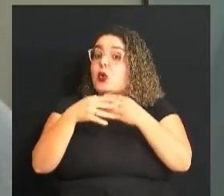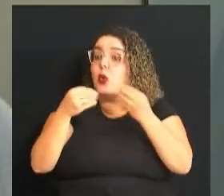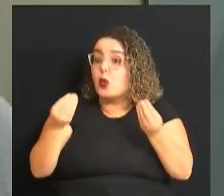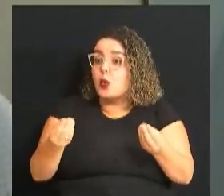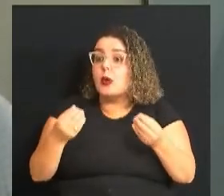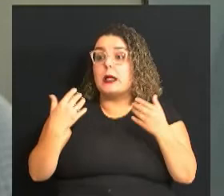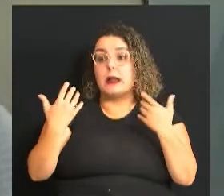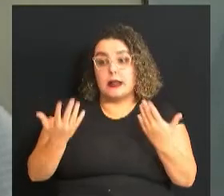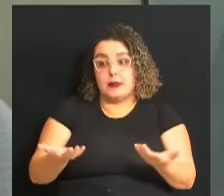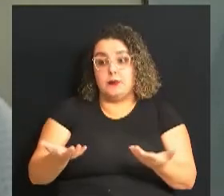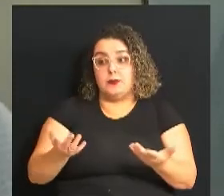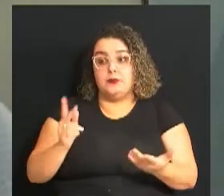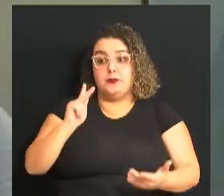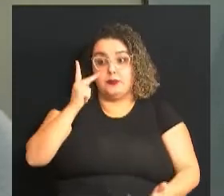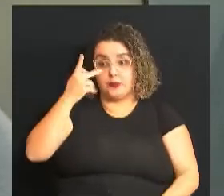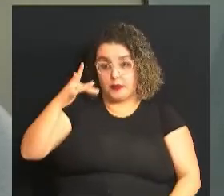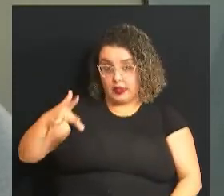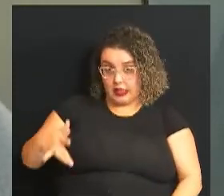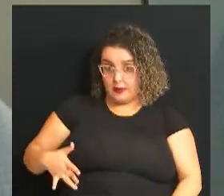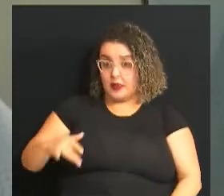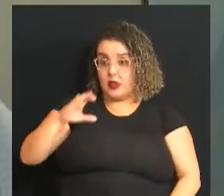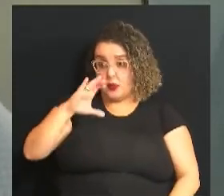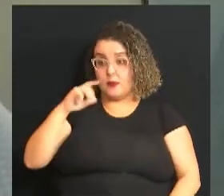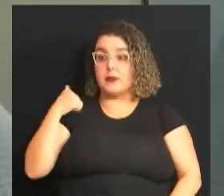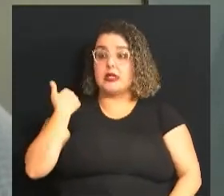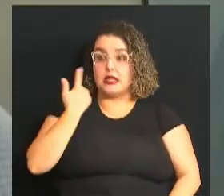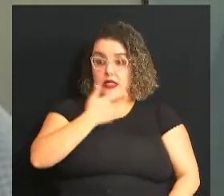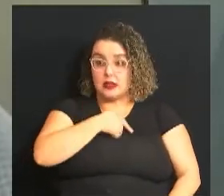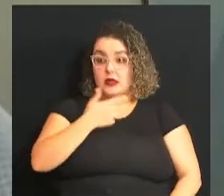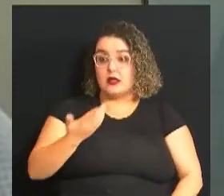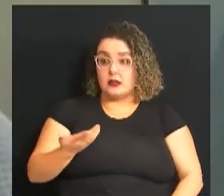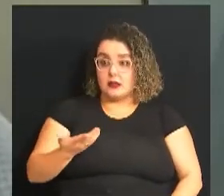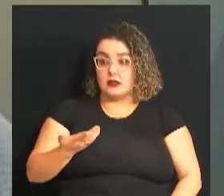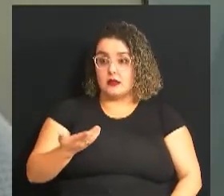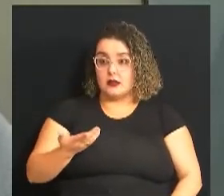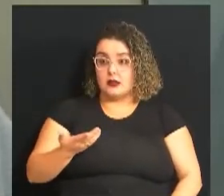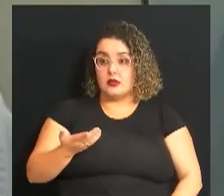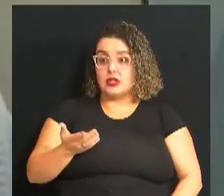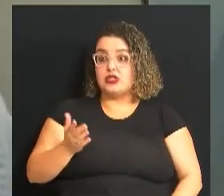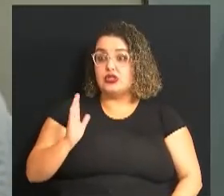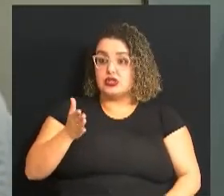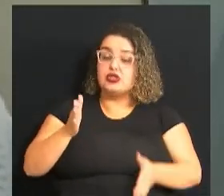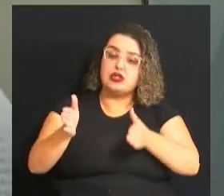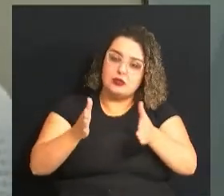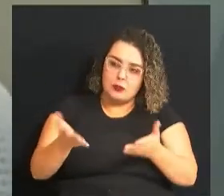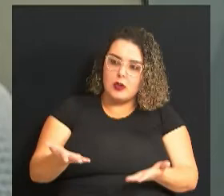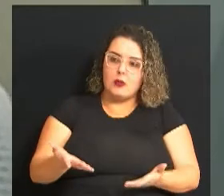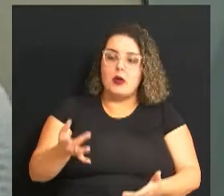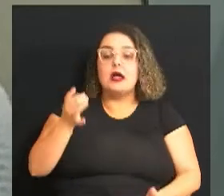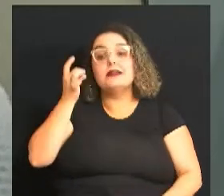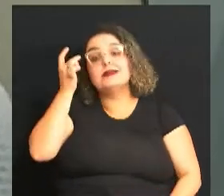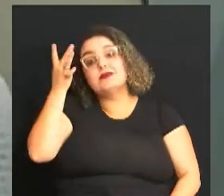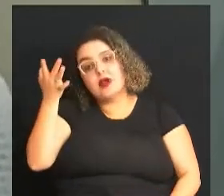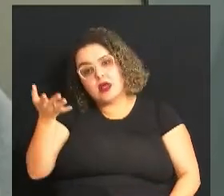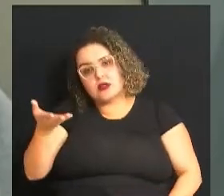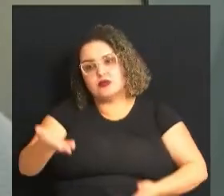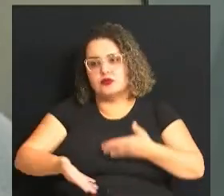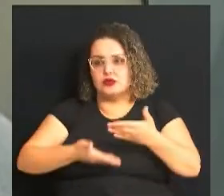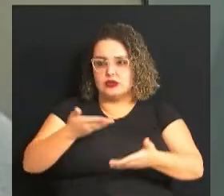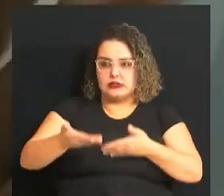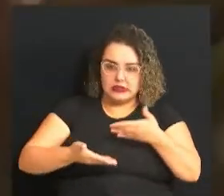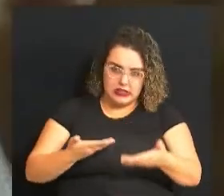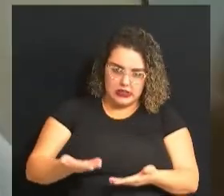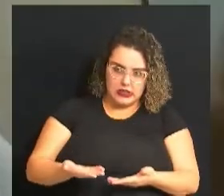Então, a hepatite C hoje para a gente já é uma situação mais fácil de tratar. E